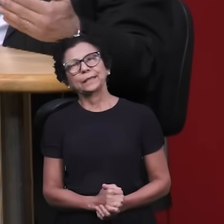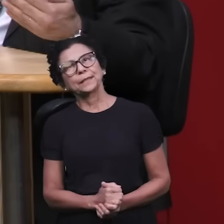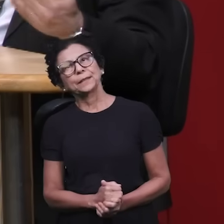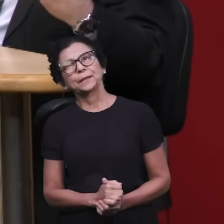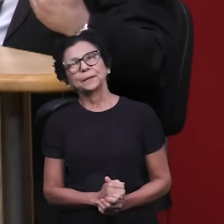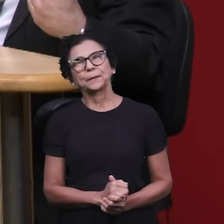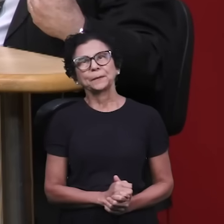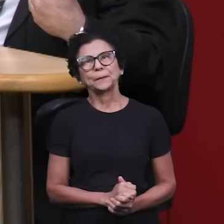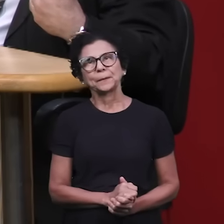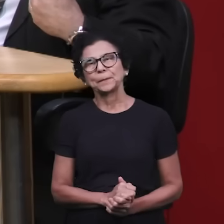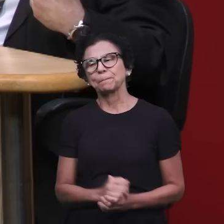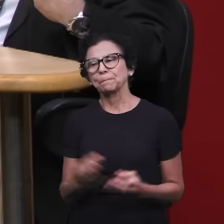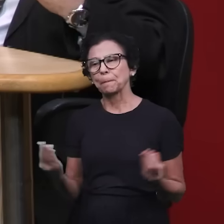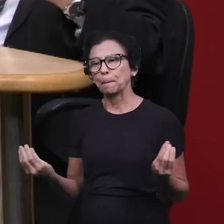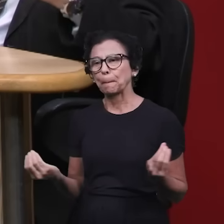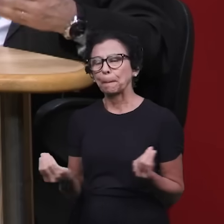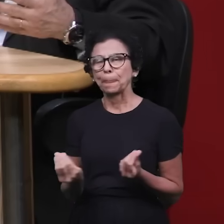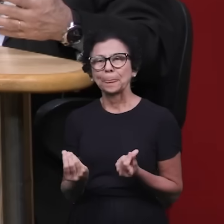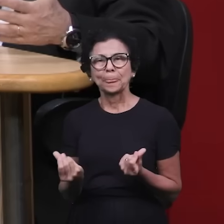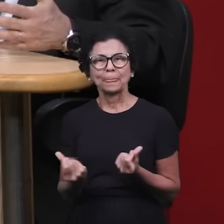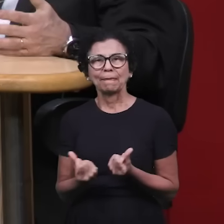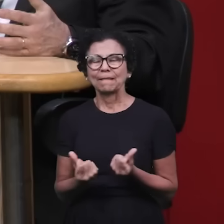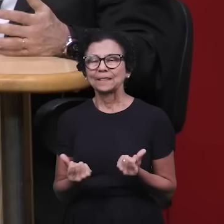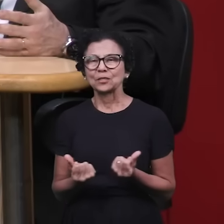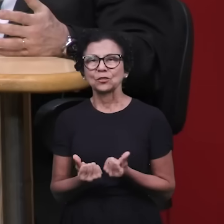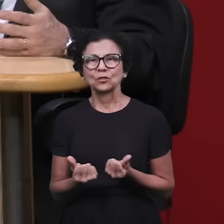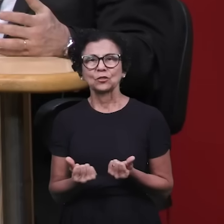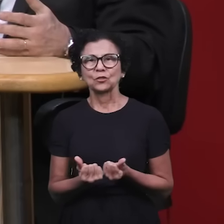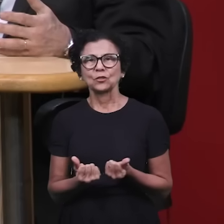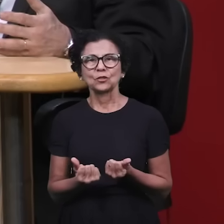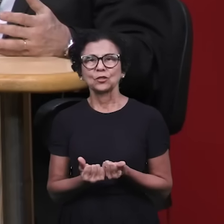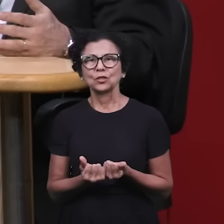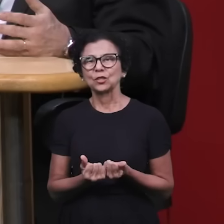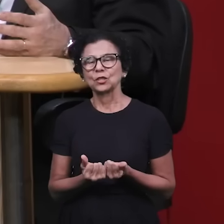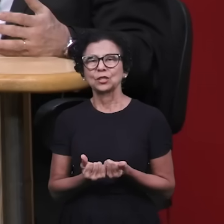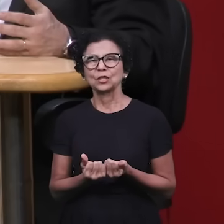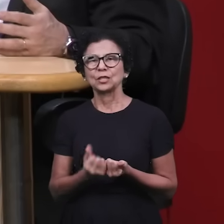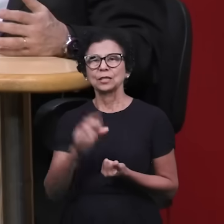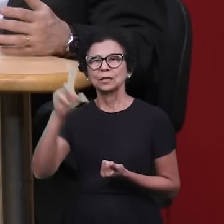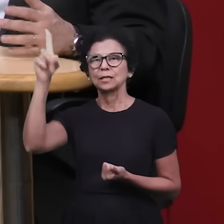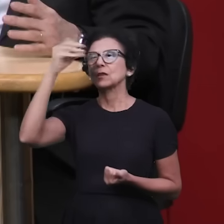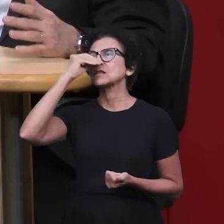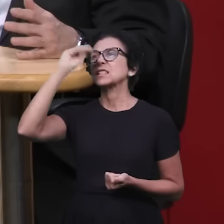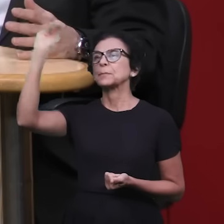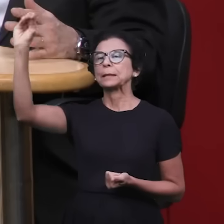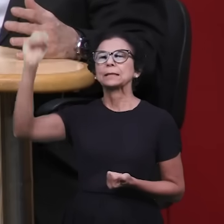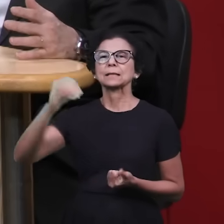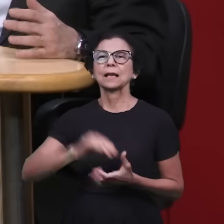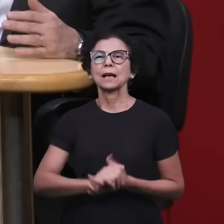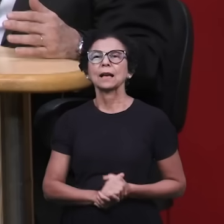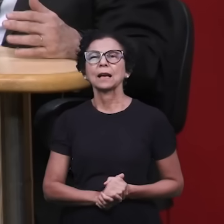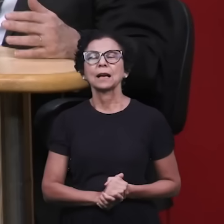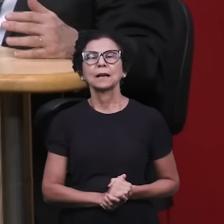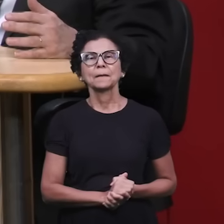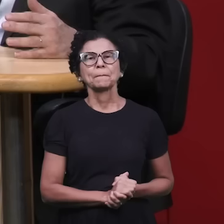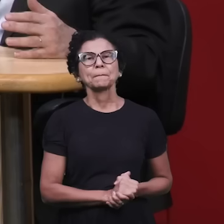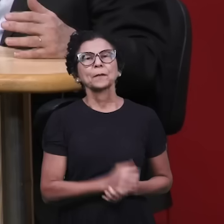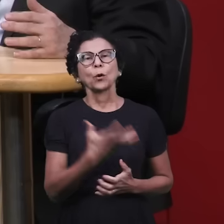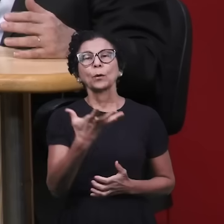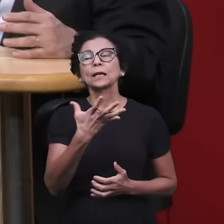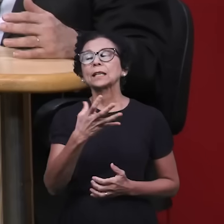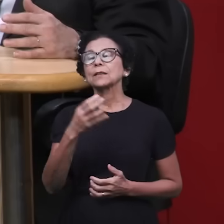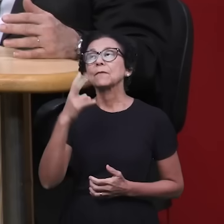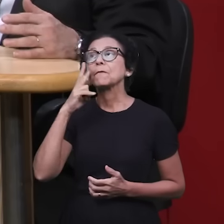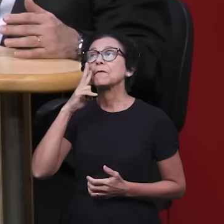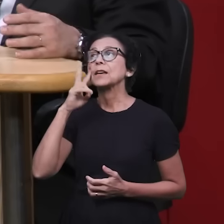de o homem não querer Deus, né, começou lá em Babel. Ou seja, querer chegar no céu ou conquistar as